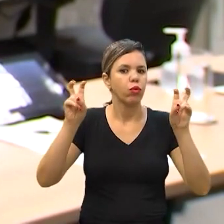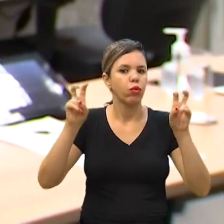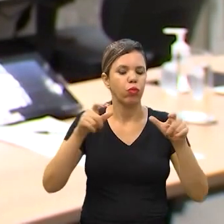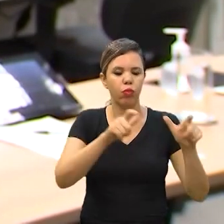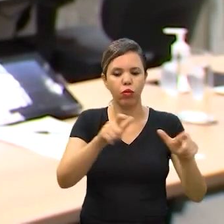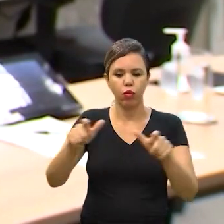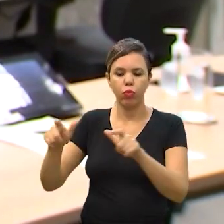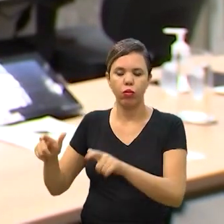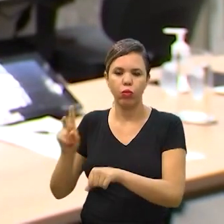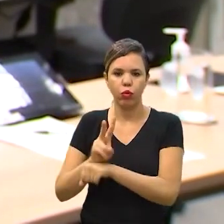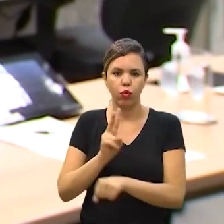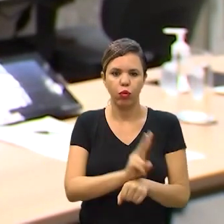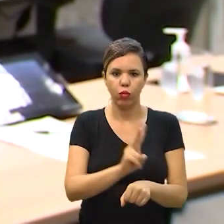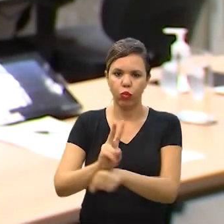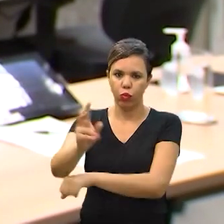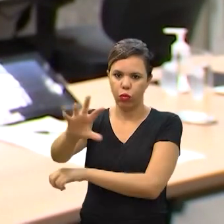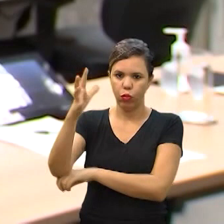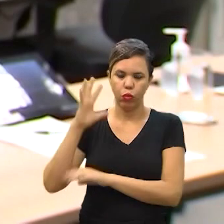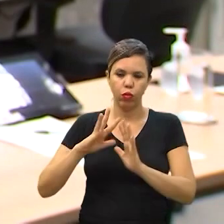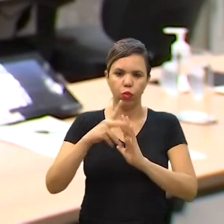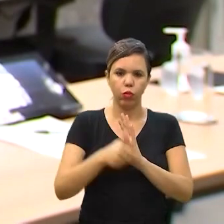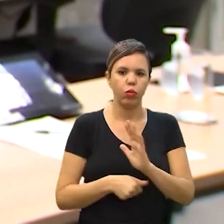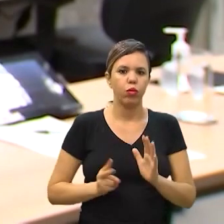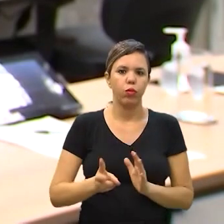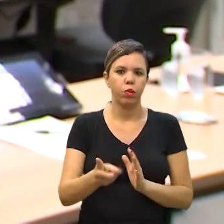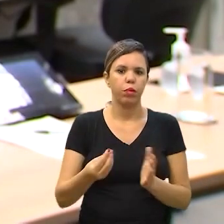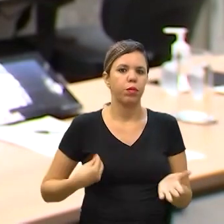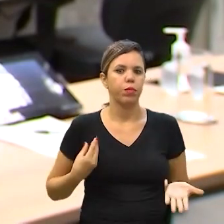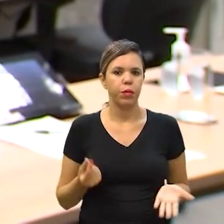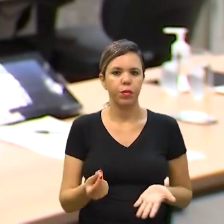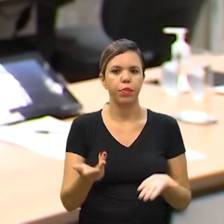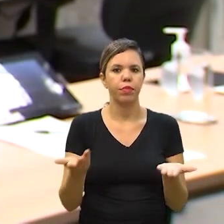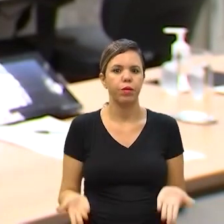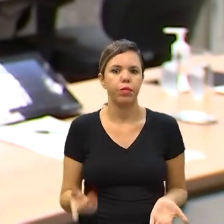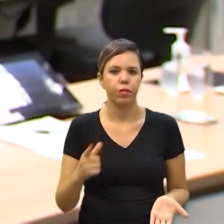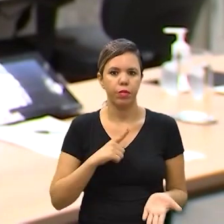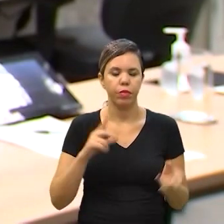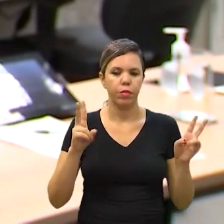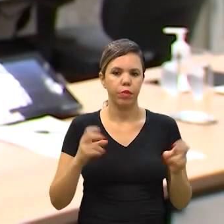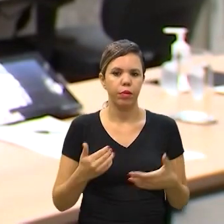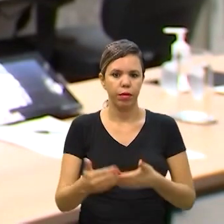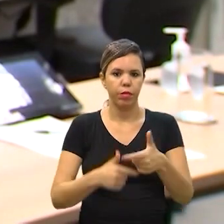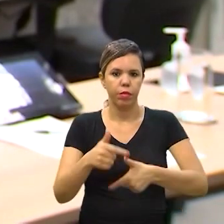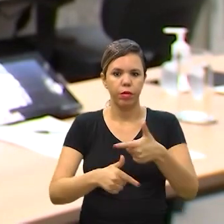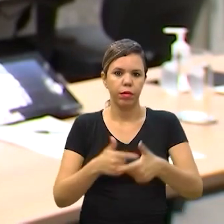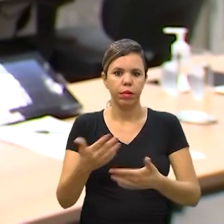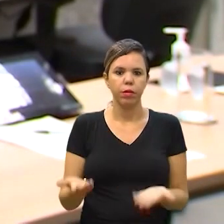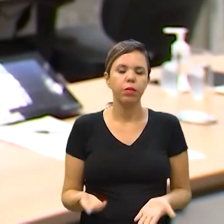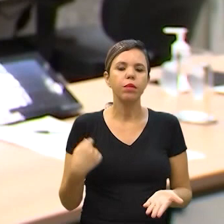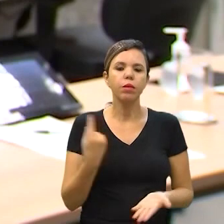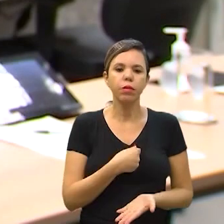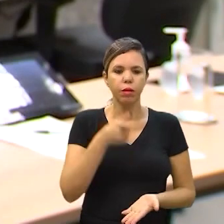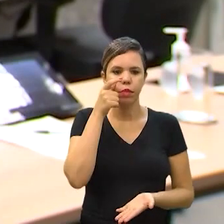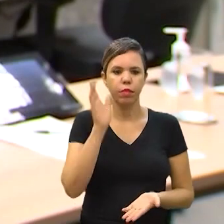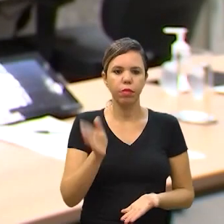legislação referente às áreas de preservação ambiental e de preservação permanente. Temos ainda muito trabalho